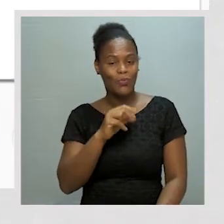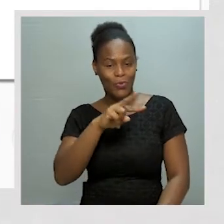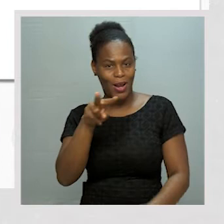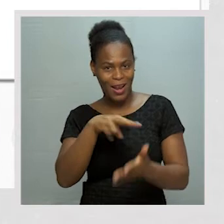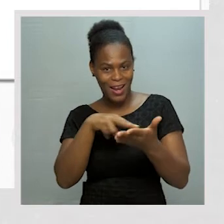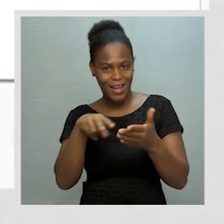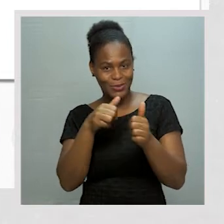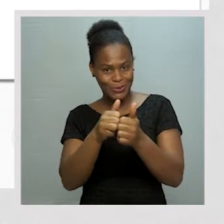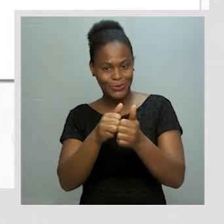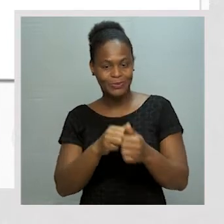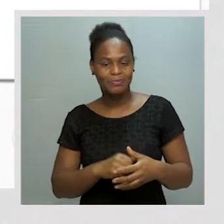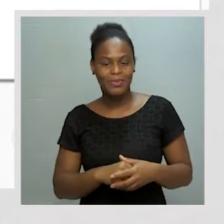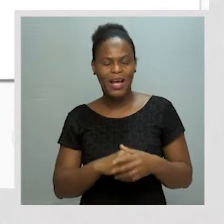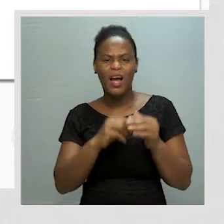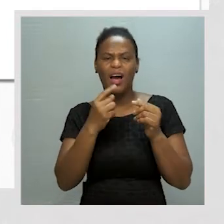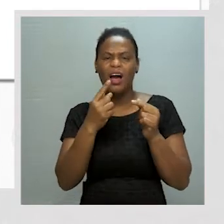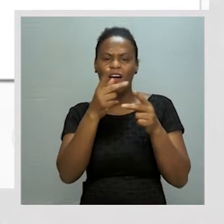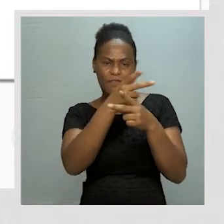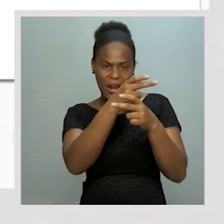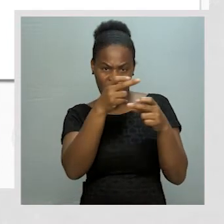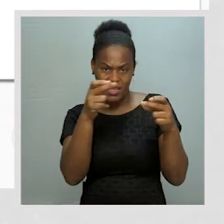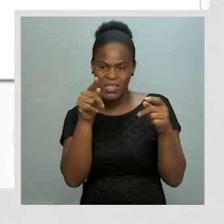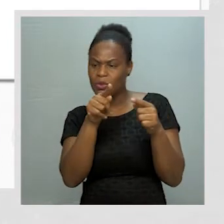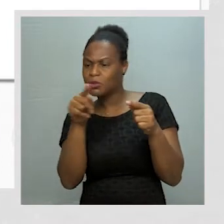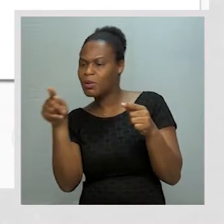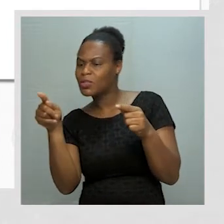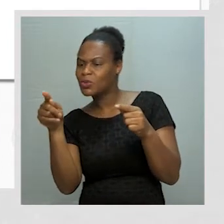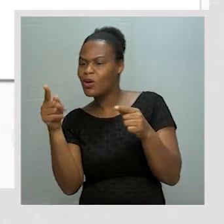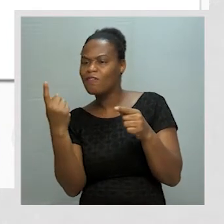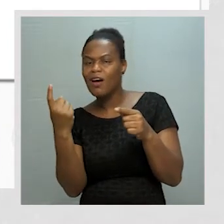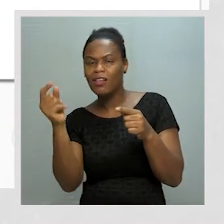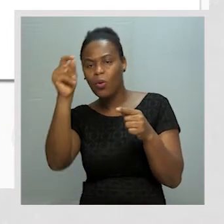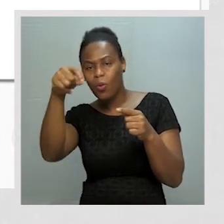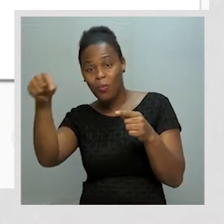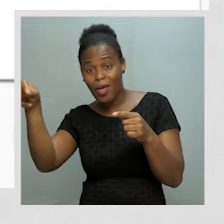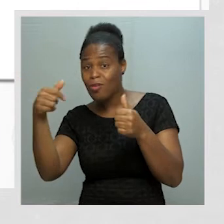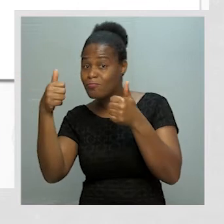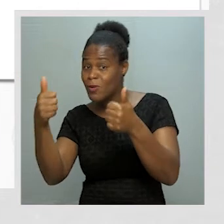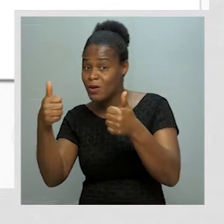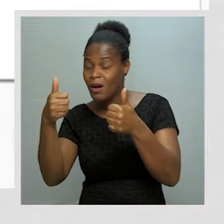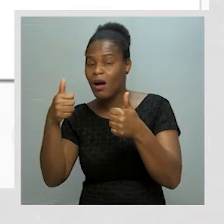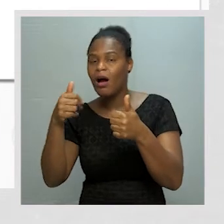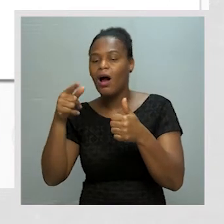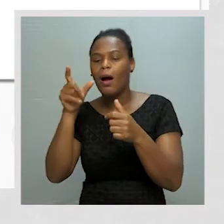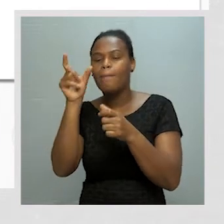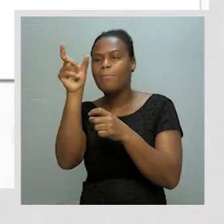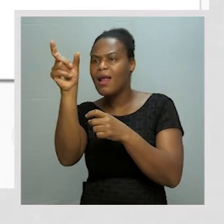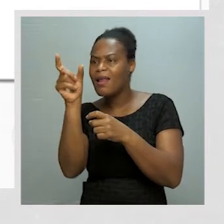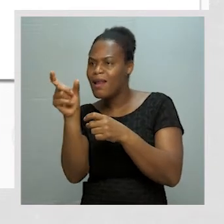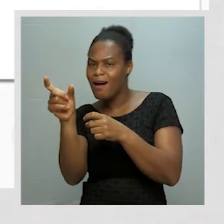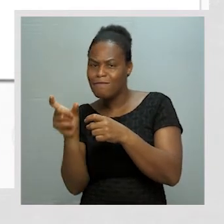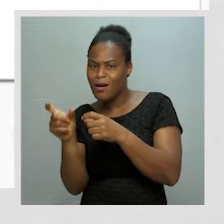Leiam comigo. Completem os espaços de forma correta, tendo em conta as